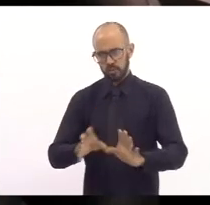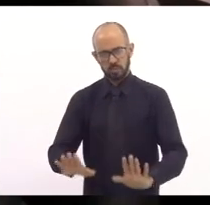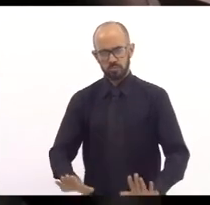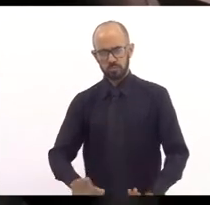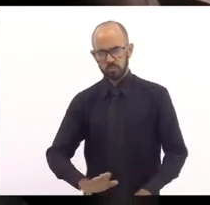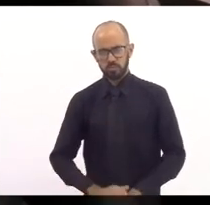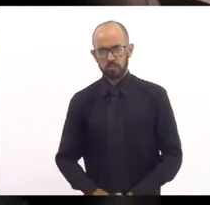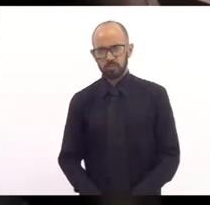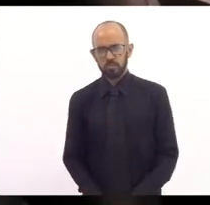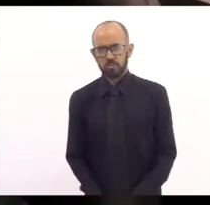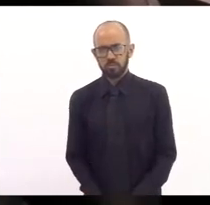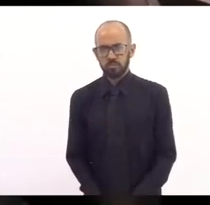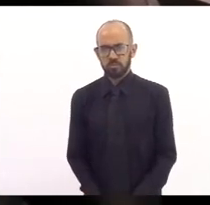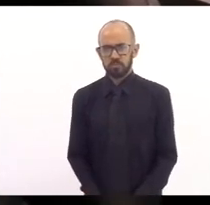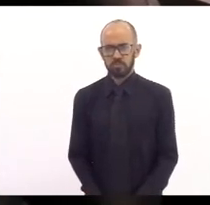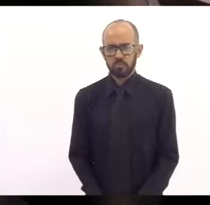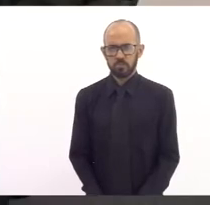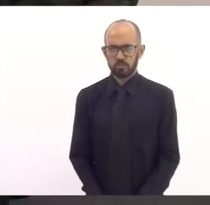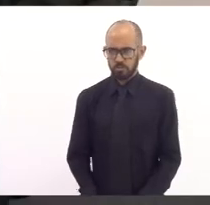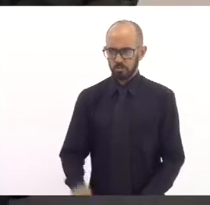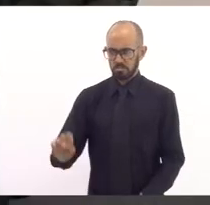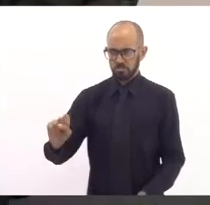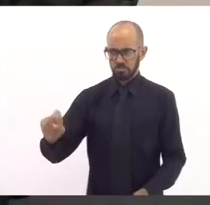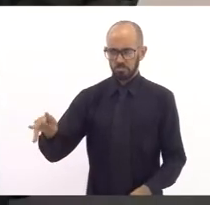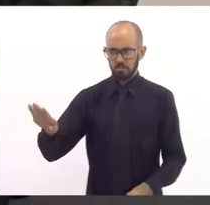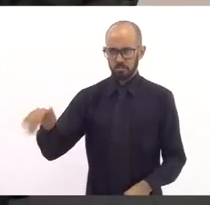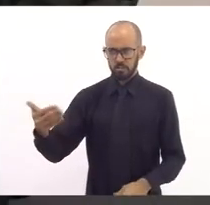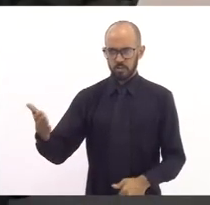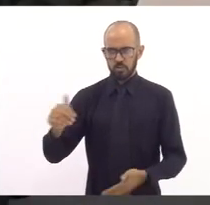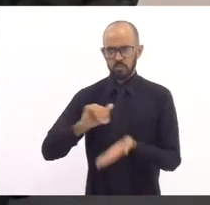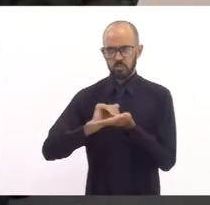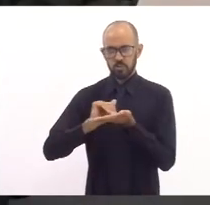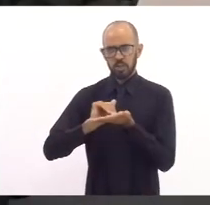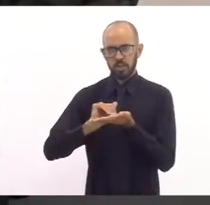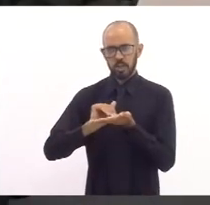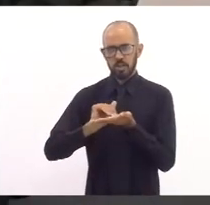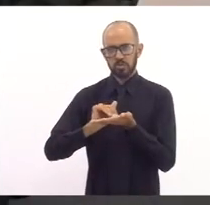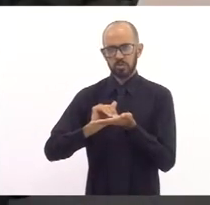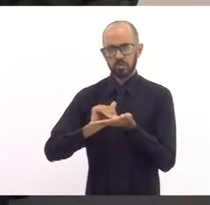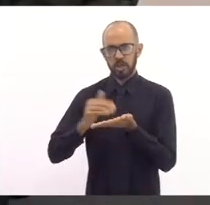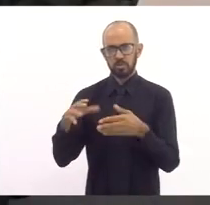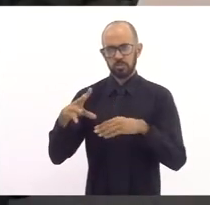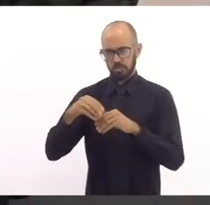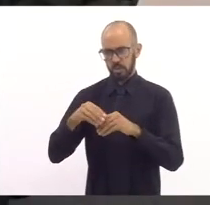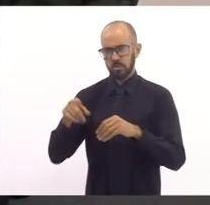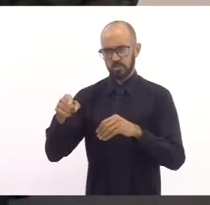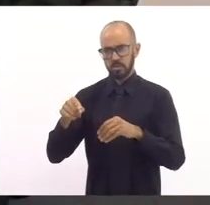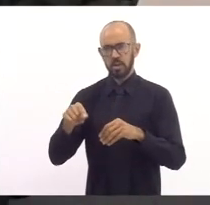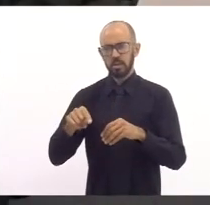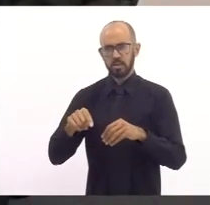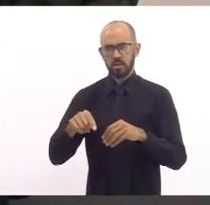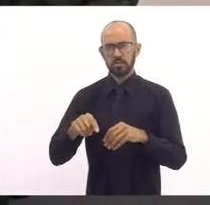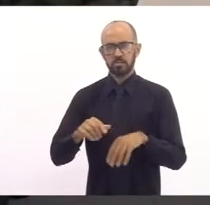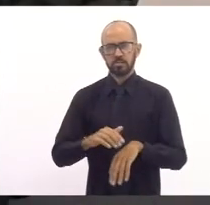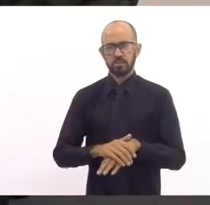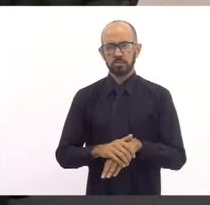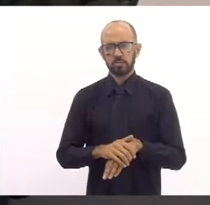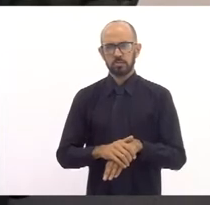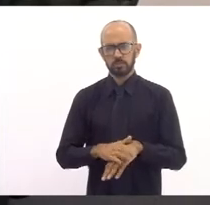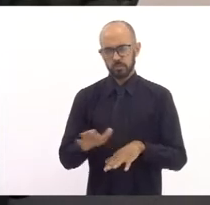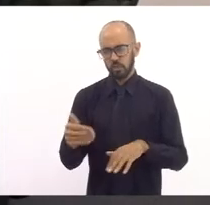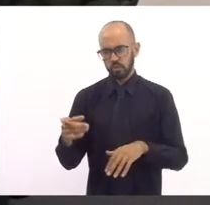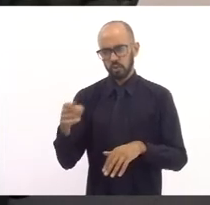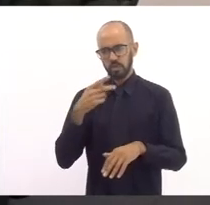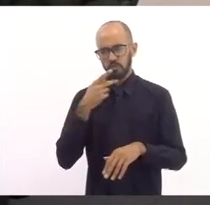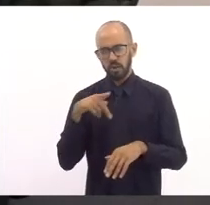E a suspensão... É bom que o secretário está ratificando o que o governador falou na imprensa, que está suspenso enquanto o sistema não está funcionando. Exatamente,